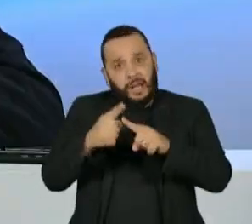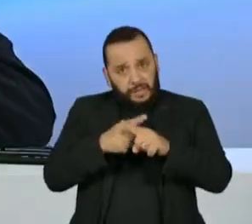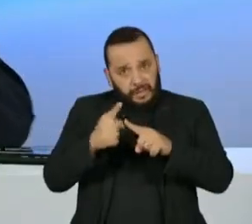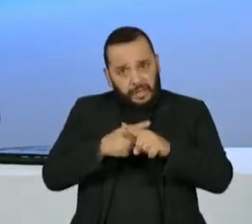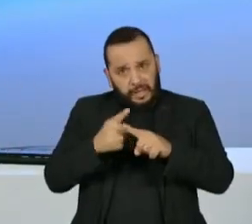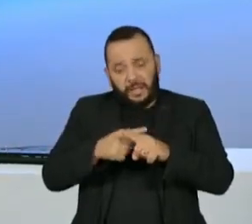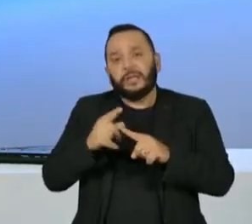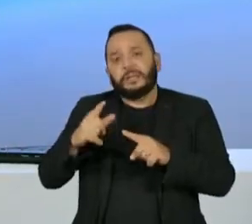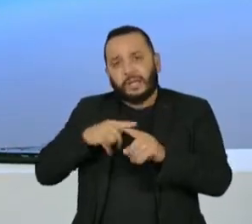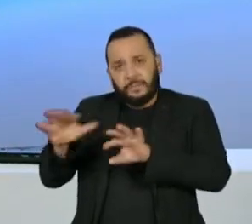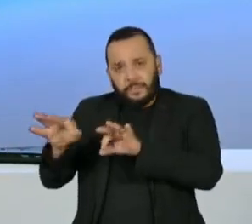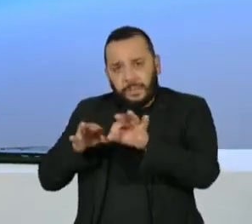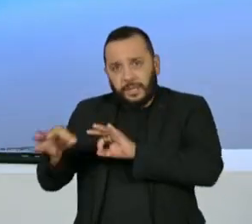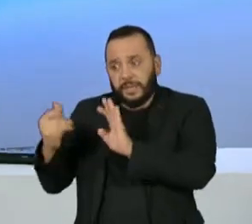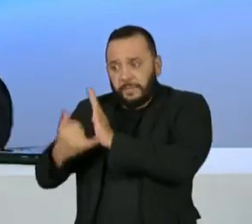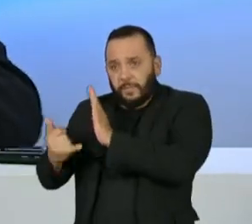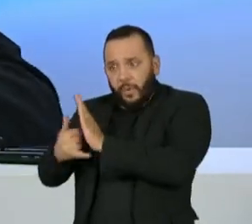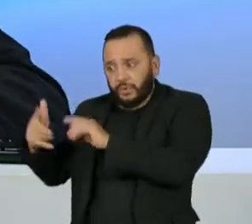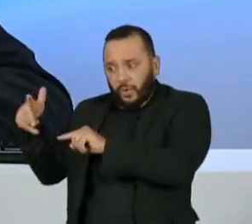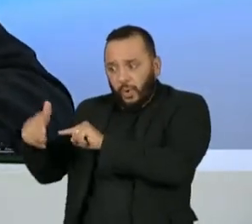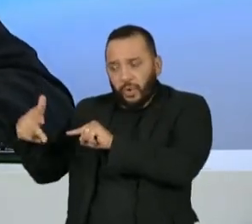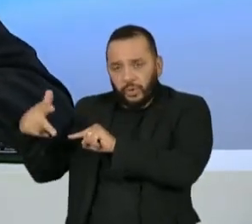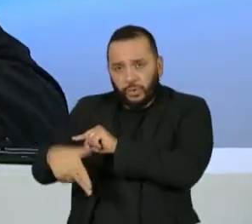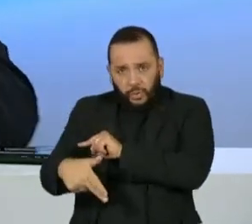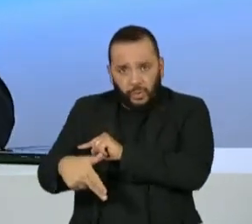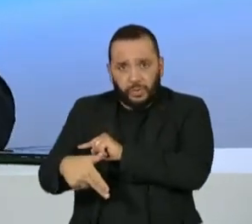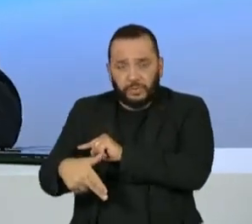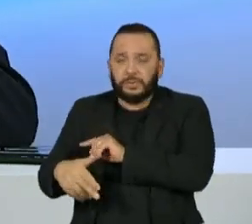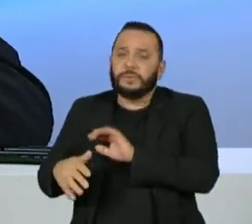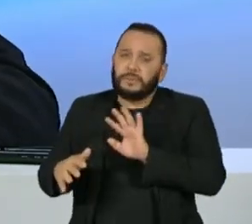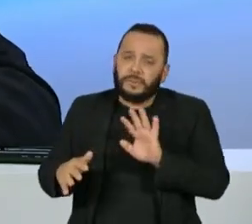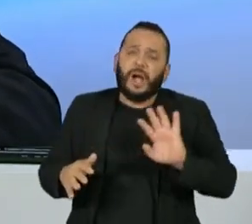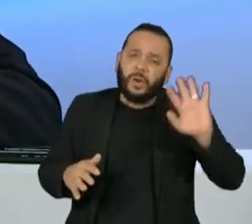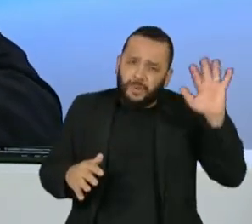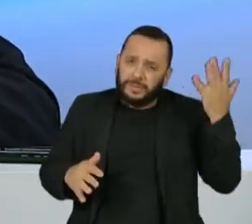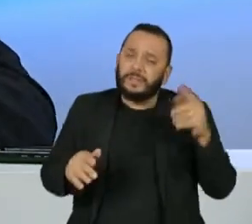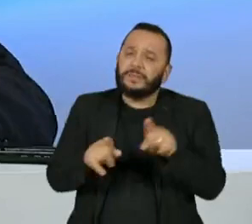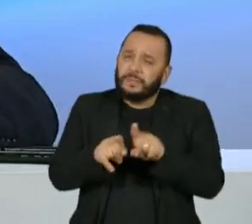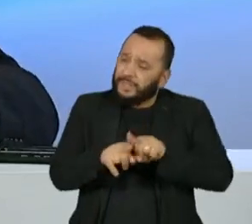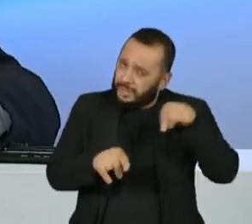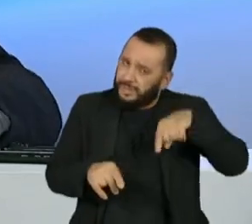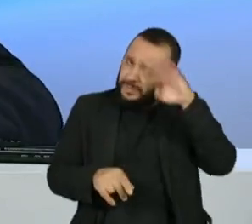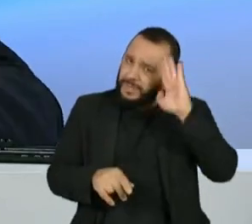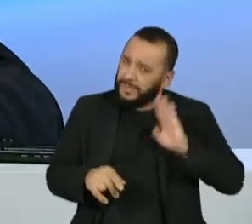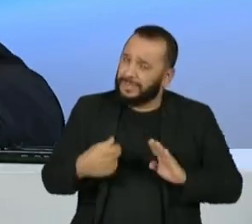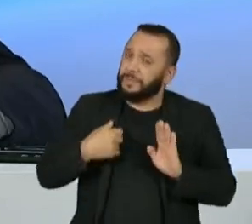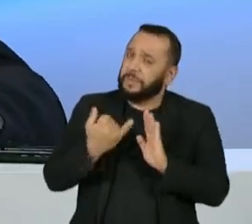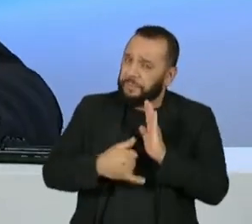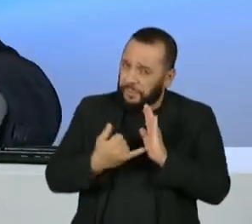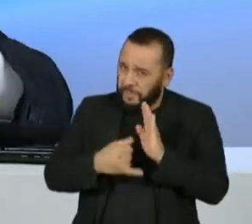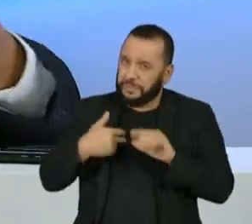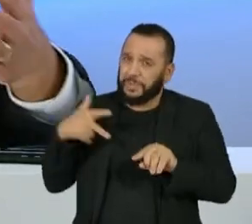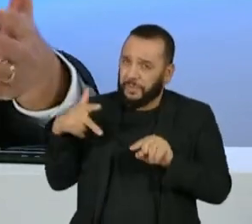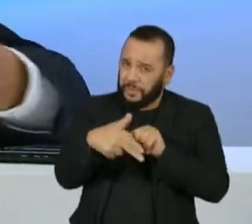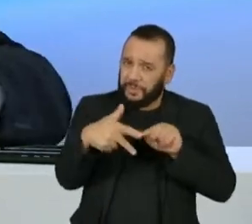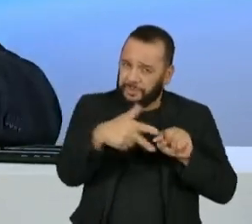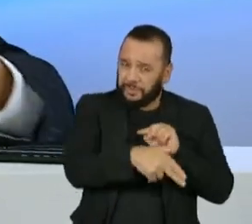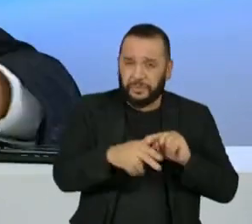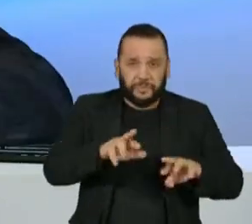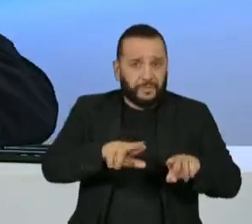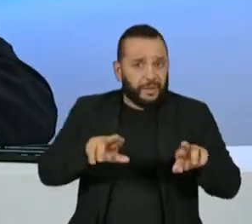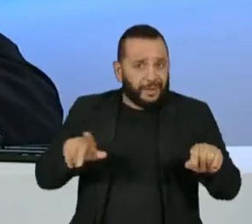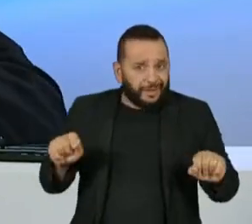impostos a gente pode ter também populismo no lado do imposto que aconteceu recentemente aqui no Brasil vários cortes de impostos que